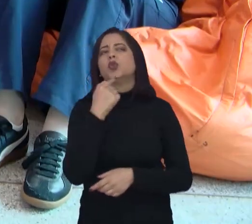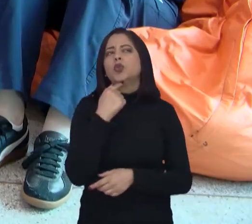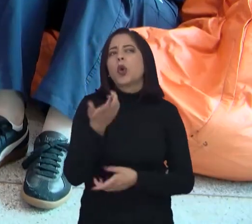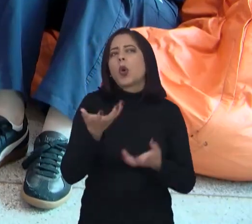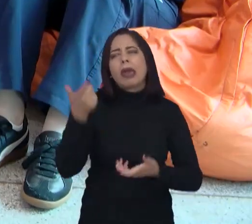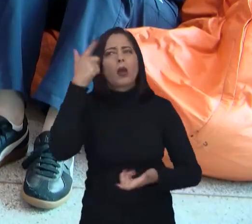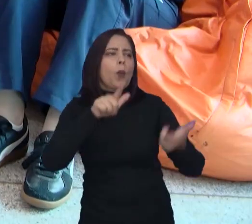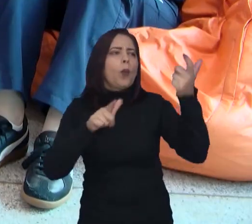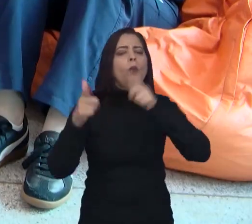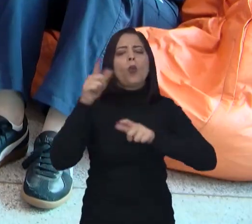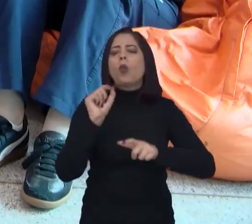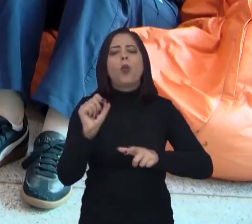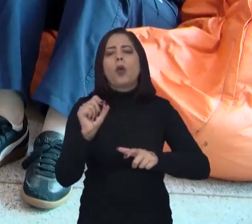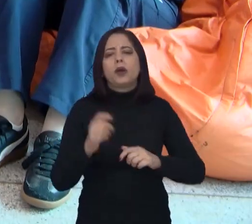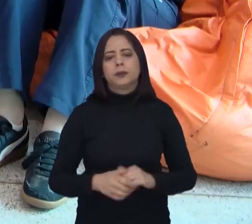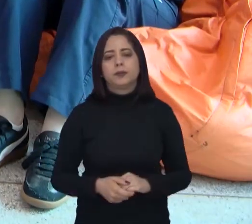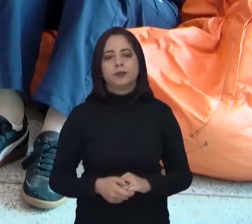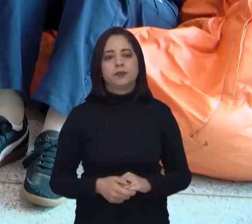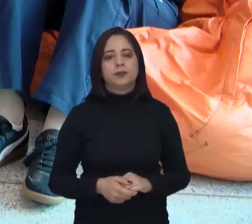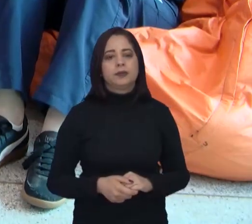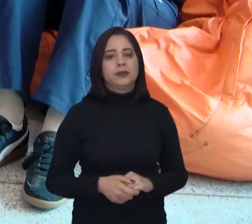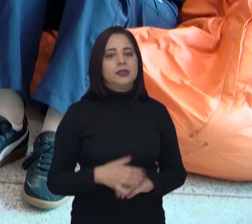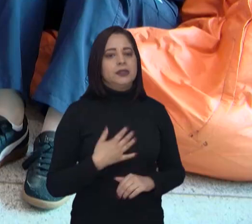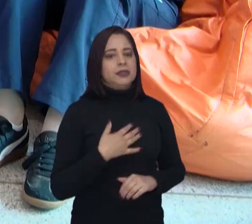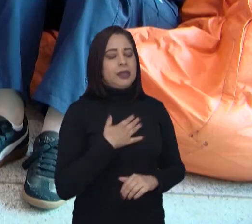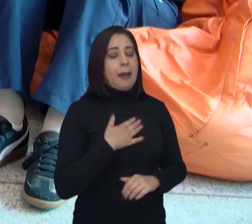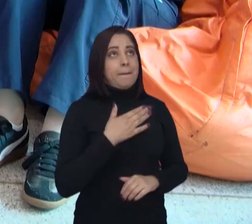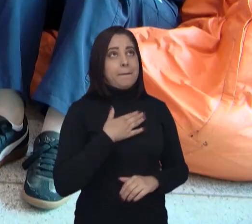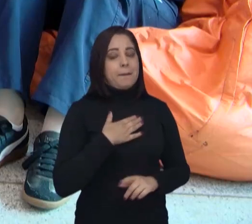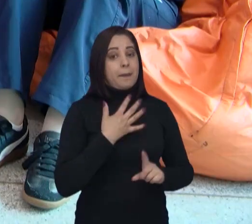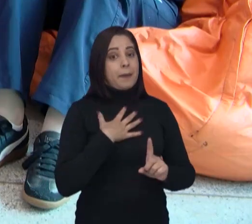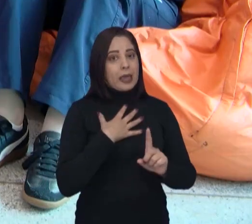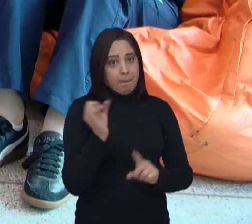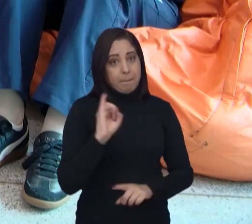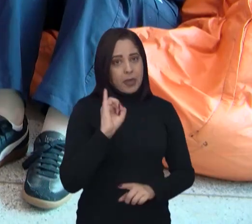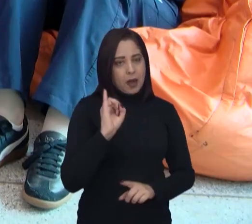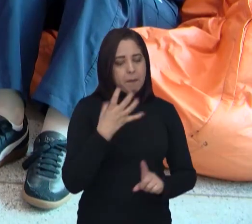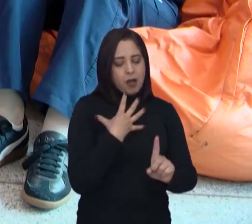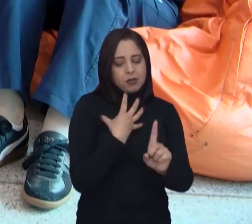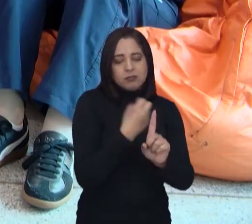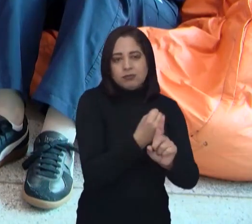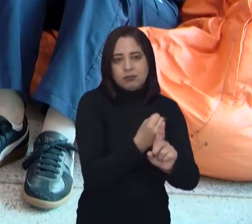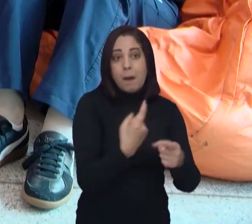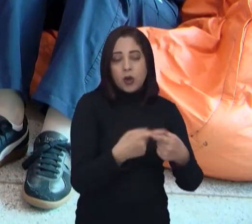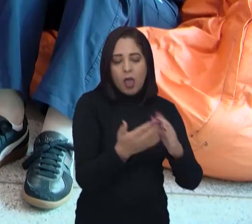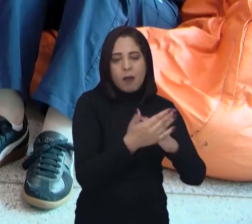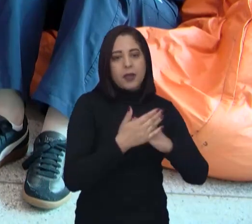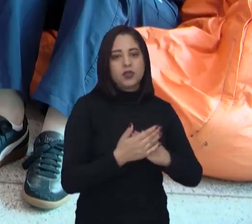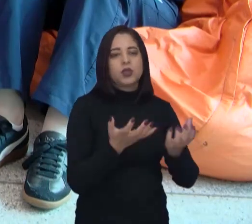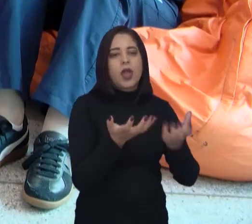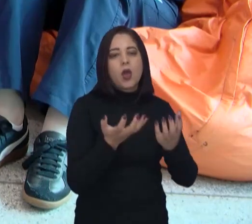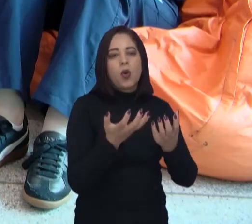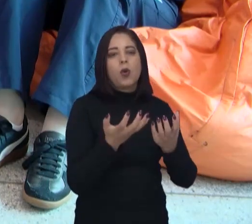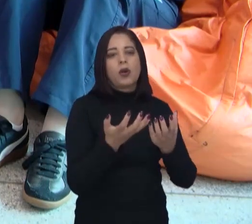tais coisas. O que vocês olham para o futuro de vocês? Bom, eu tenho como grande inspiração a minha irmã, que ela sempre me ajudou, e eu queria